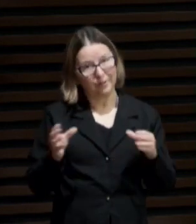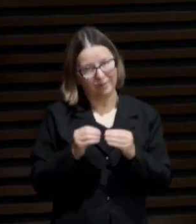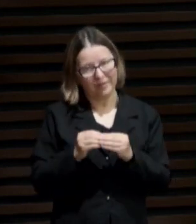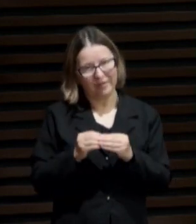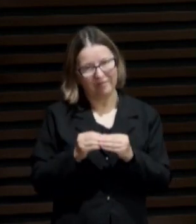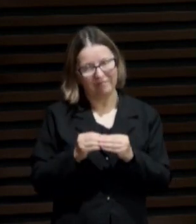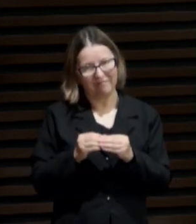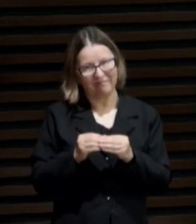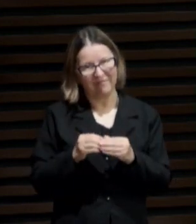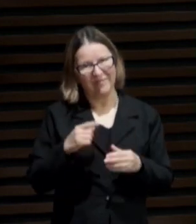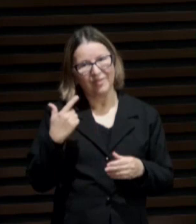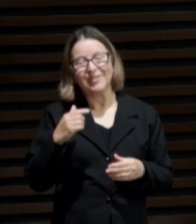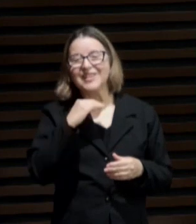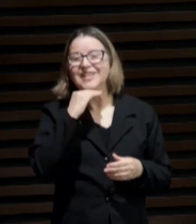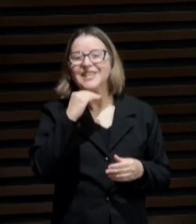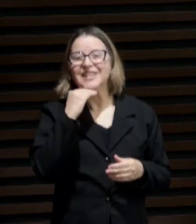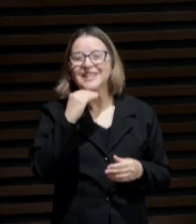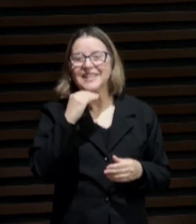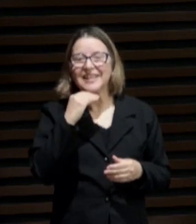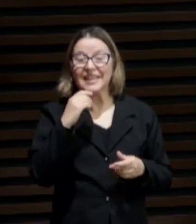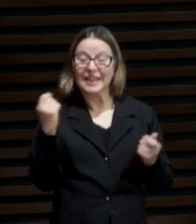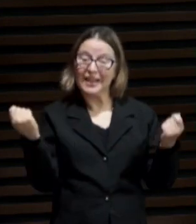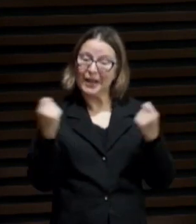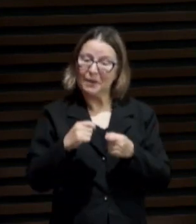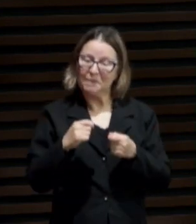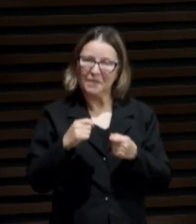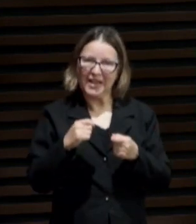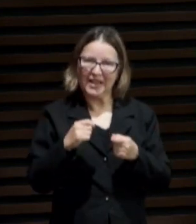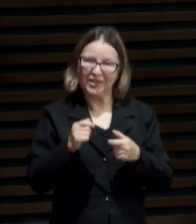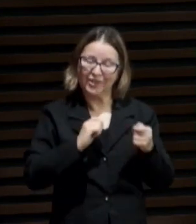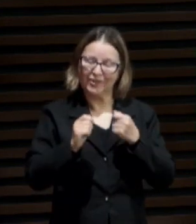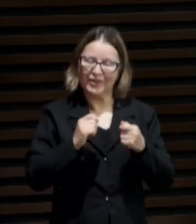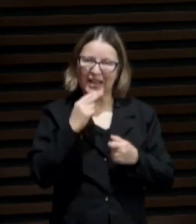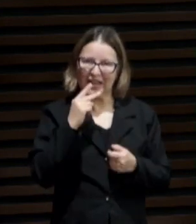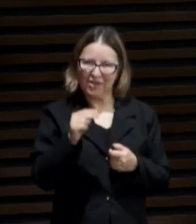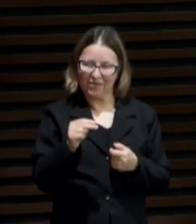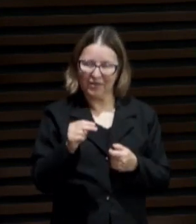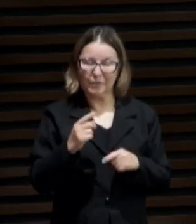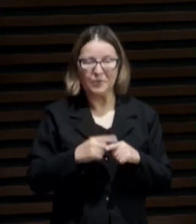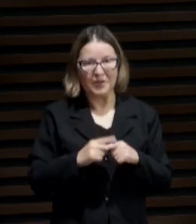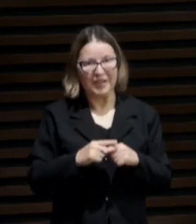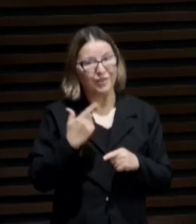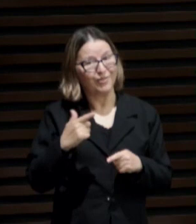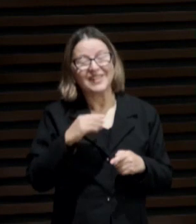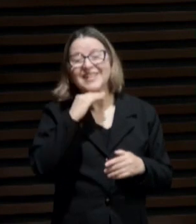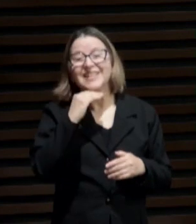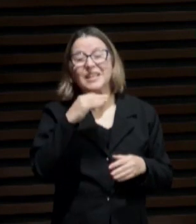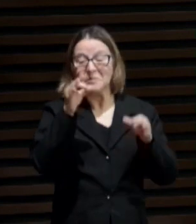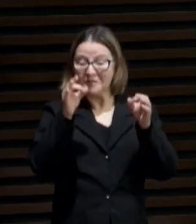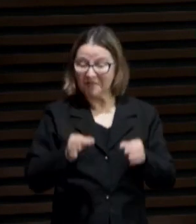seja capaz de controlar a língua. Haja vista que não existe homem perfeito